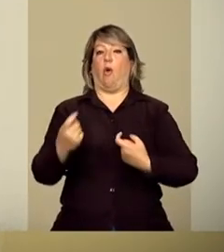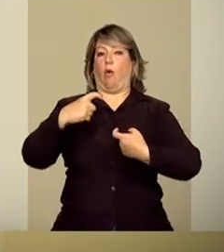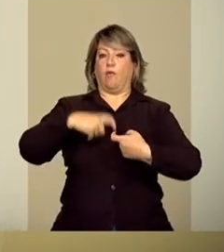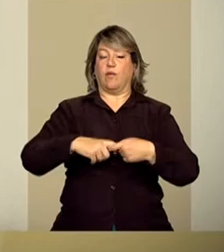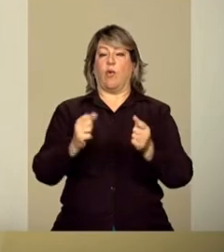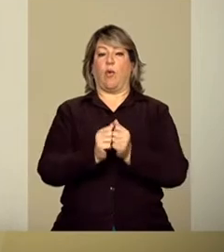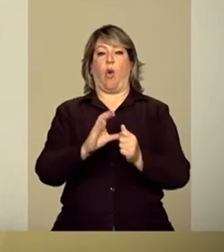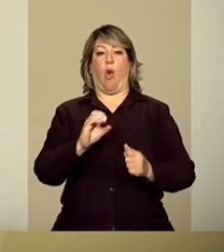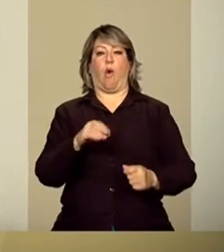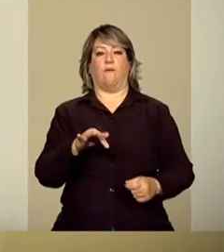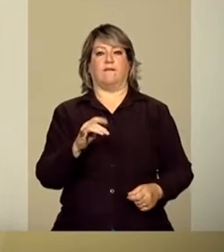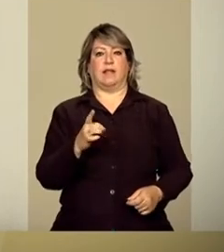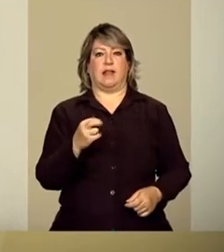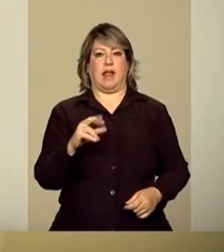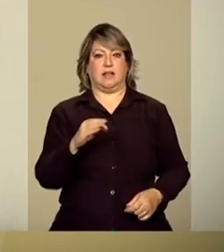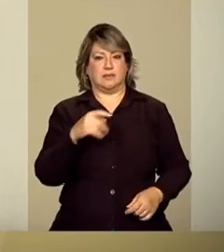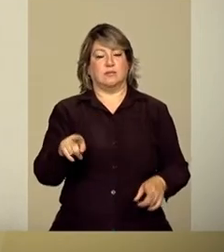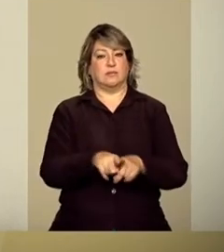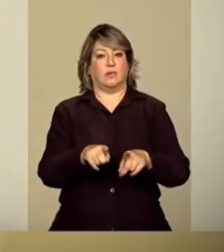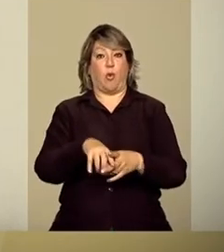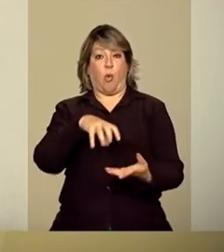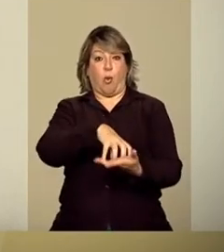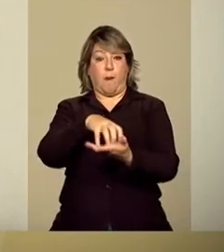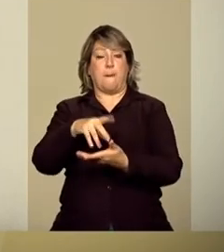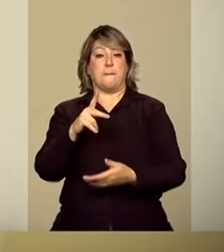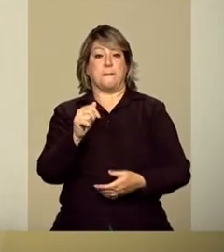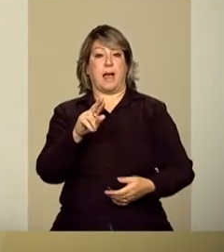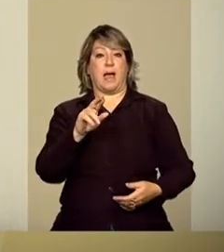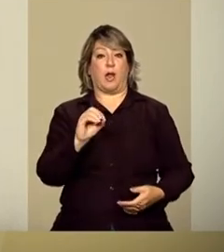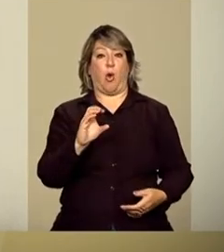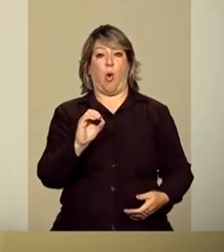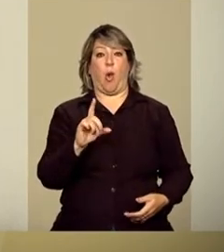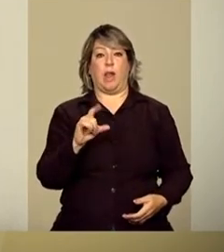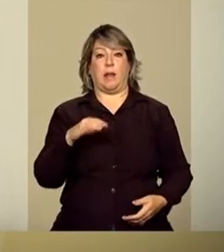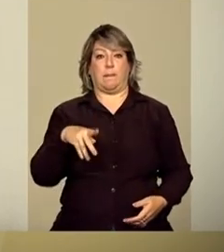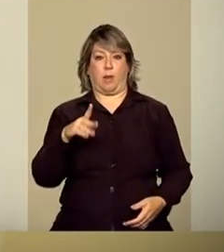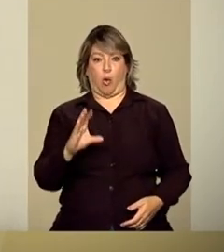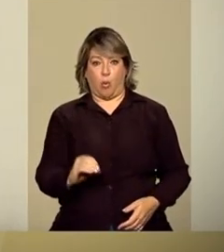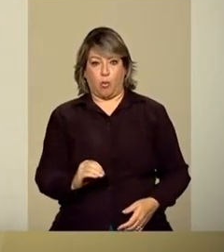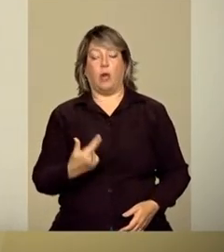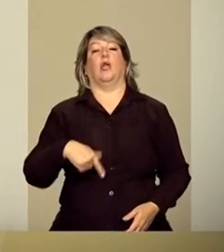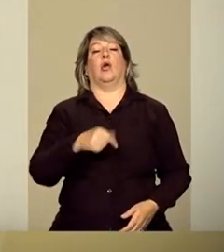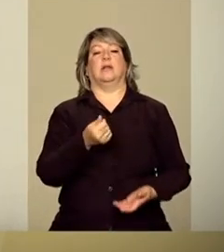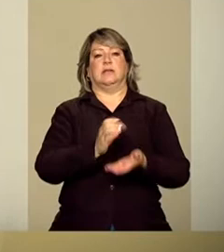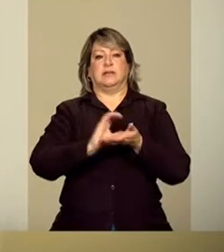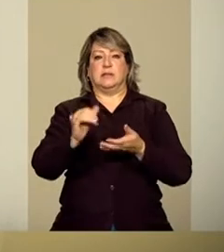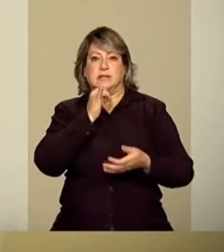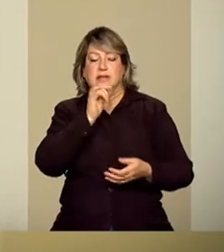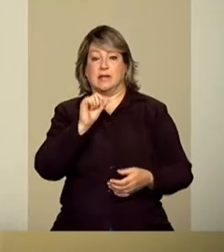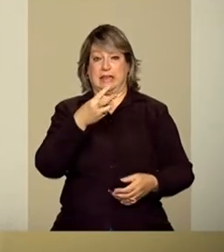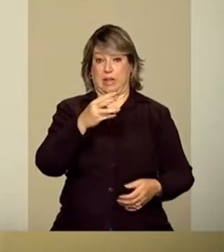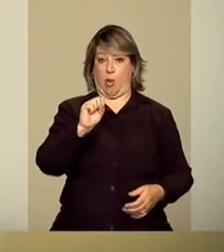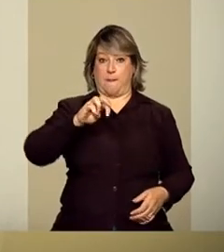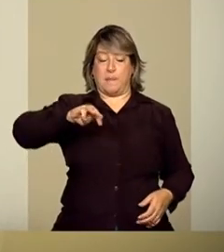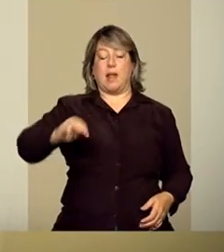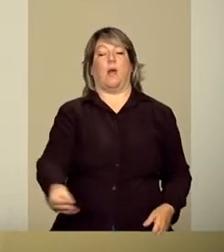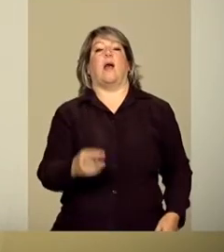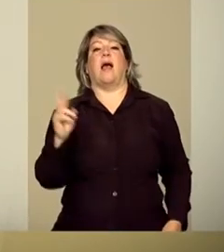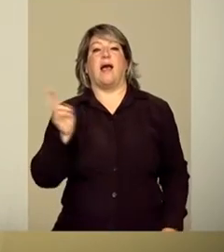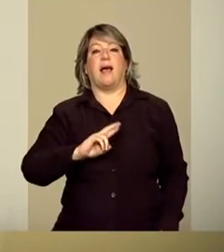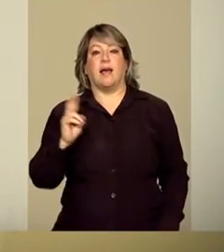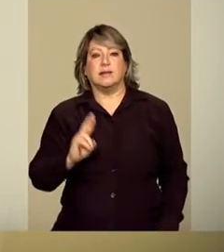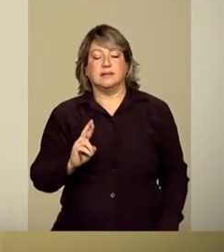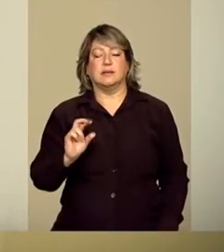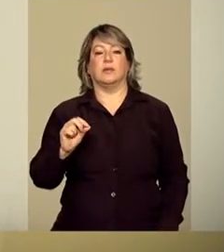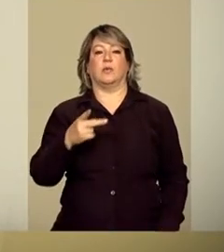com as confederações e com o Comitê Paralímpico. Por exemplo, nós repassamos 38 milhões de reais